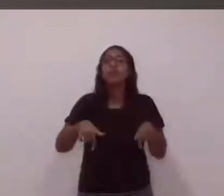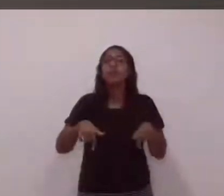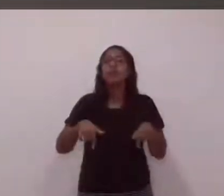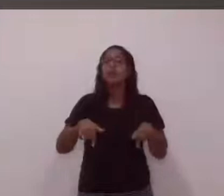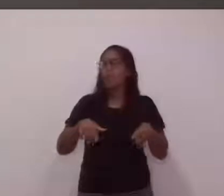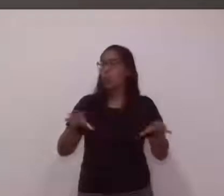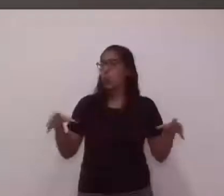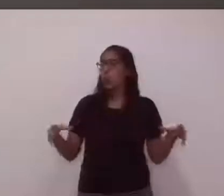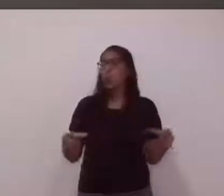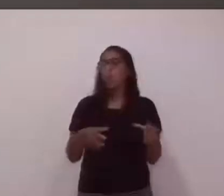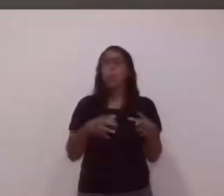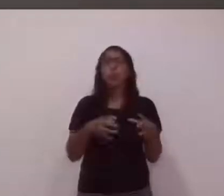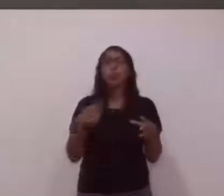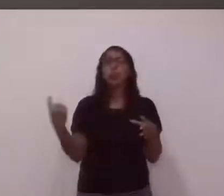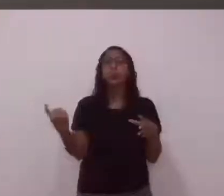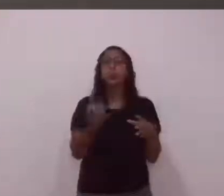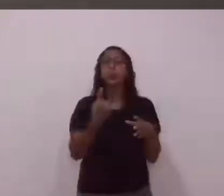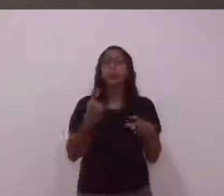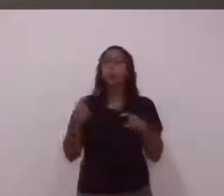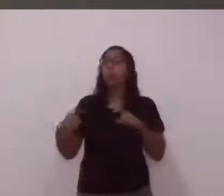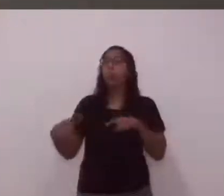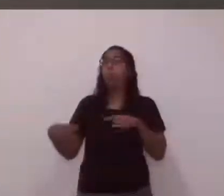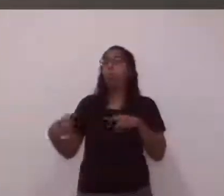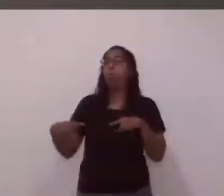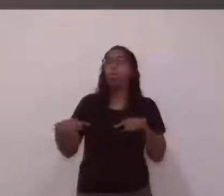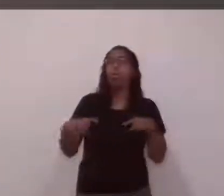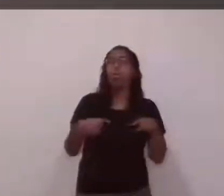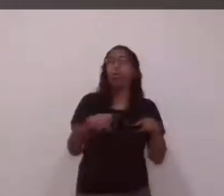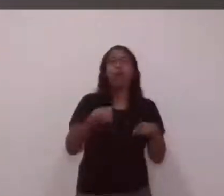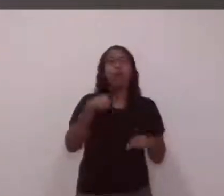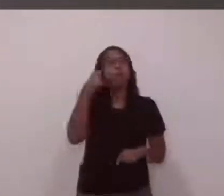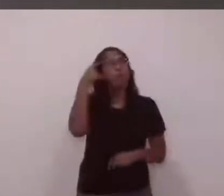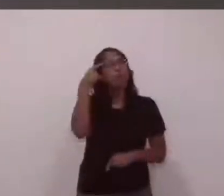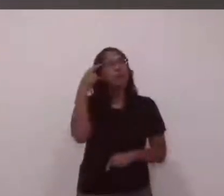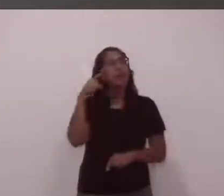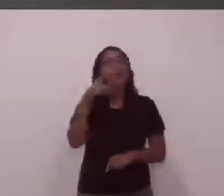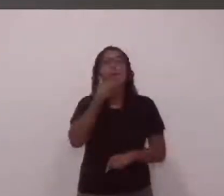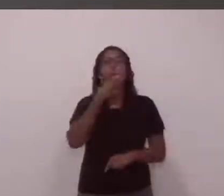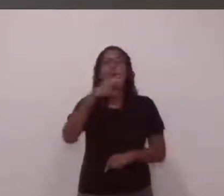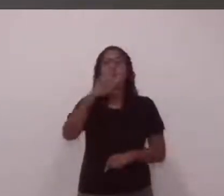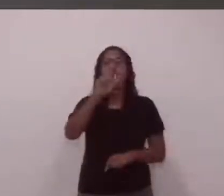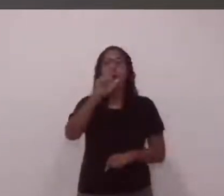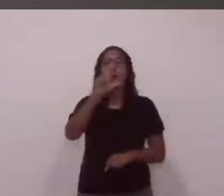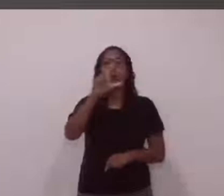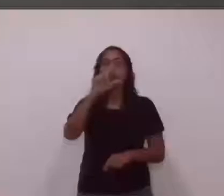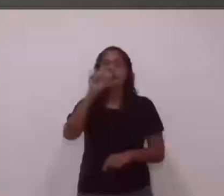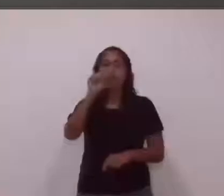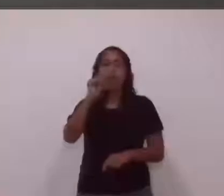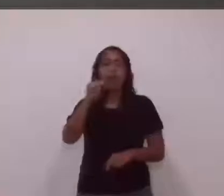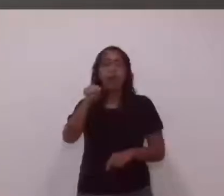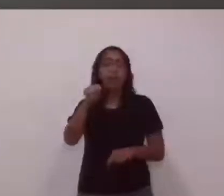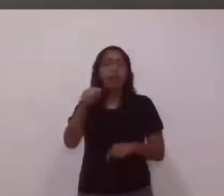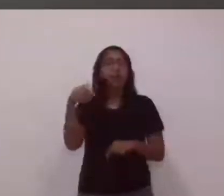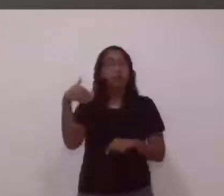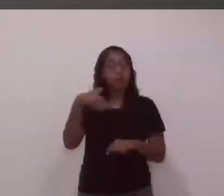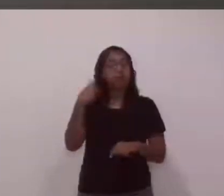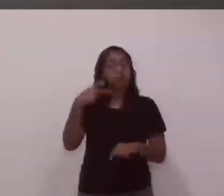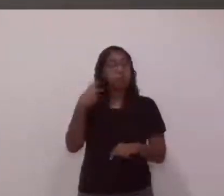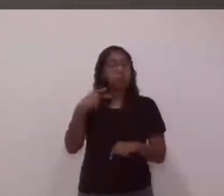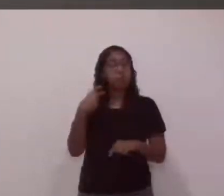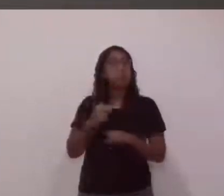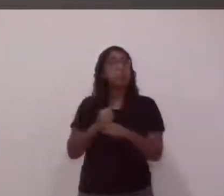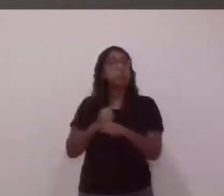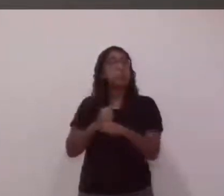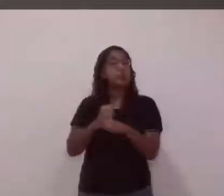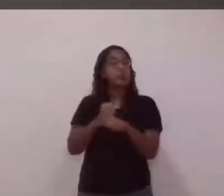senhor presidente e eu fico pensando no Carninhos Páforo que amigo meu foi vereador 7 mandato vai